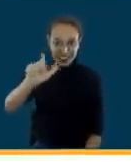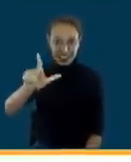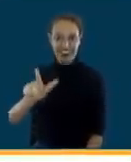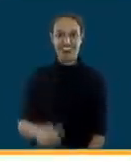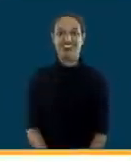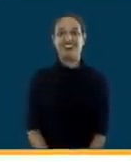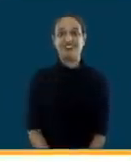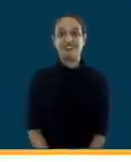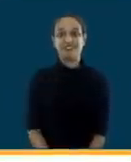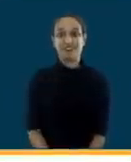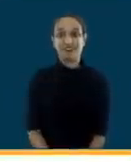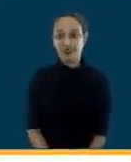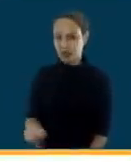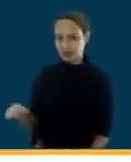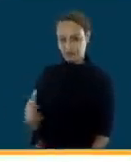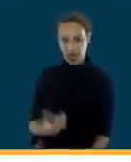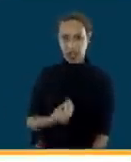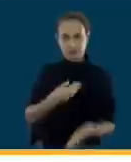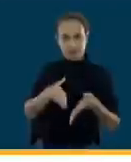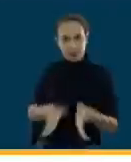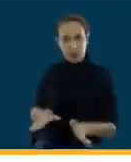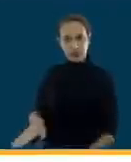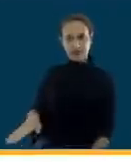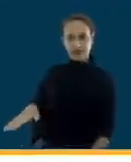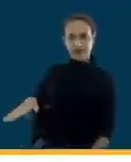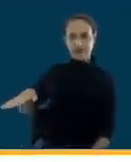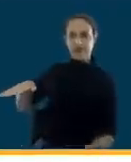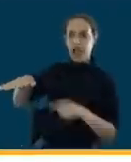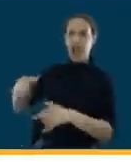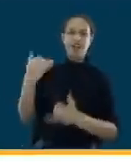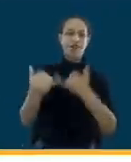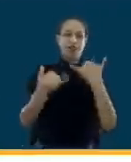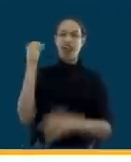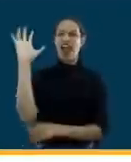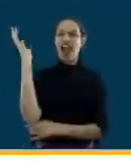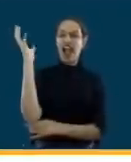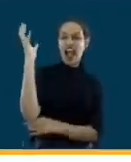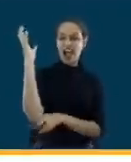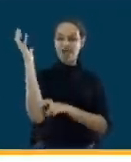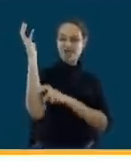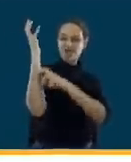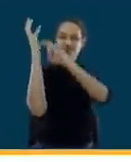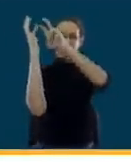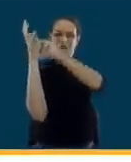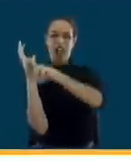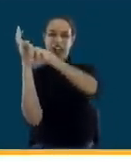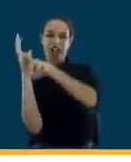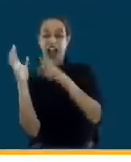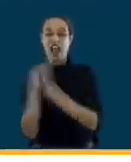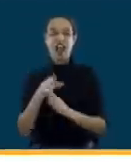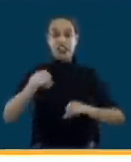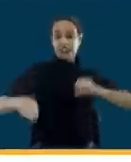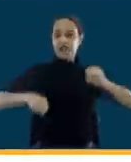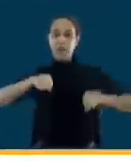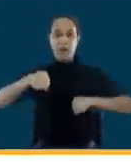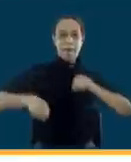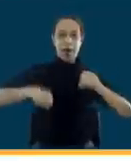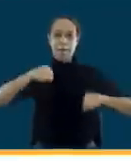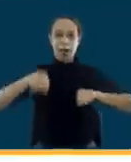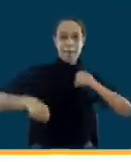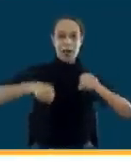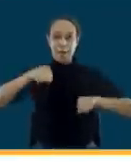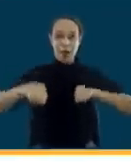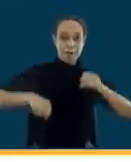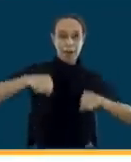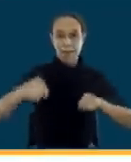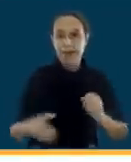Cresceu subindo em árvores e pedalando bicicleta. questionadora da certeza e da